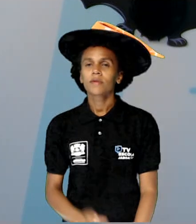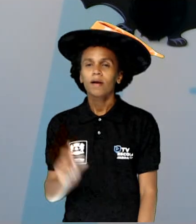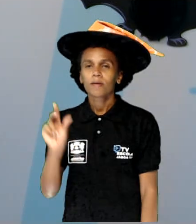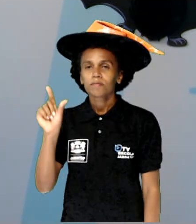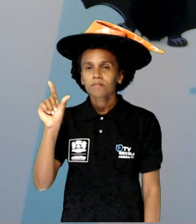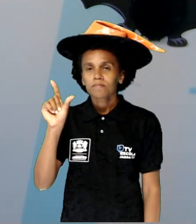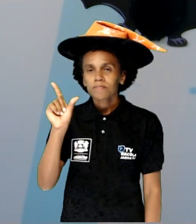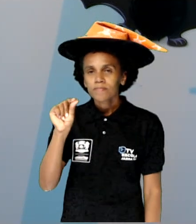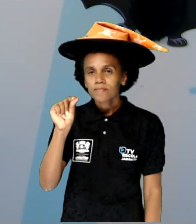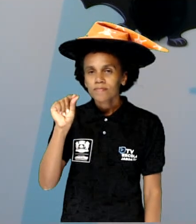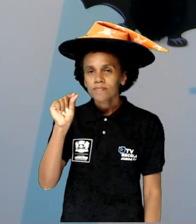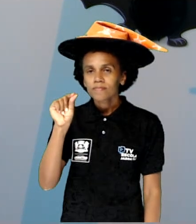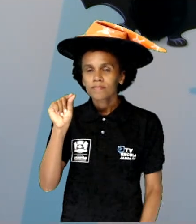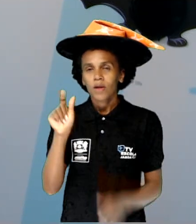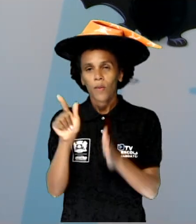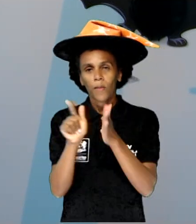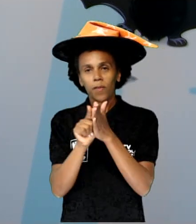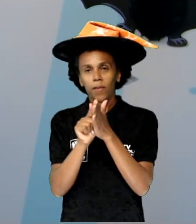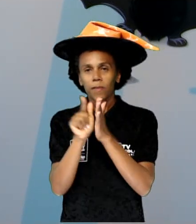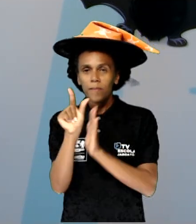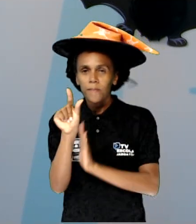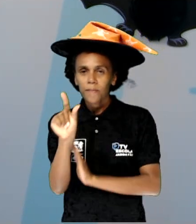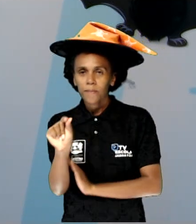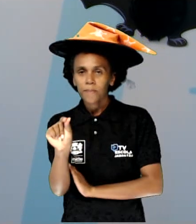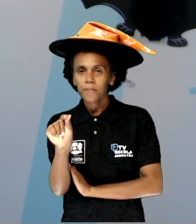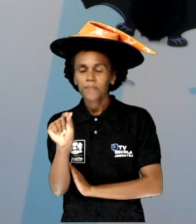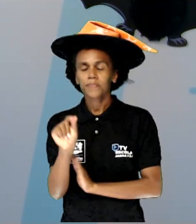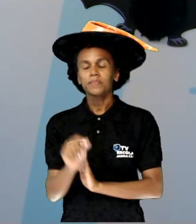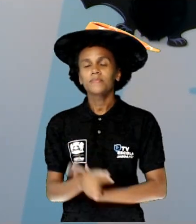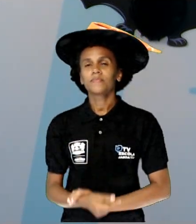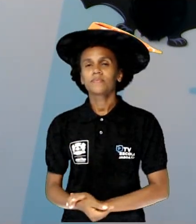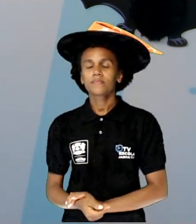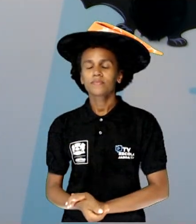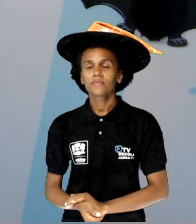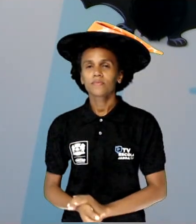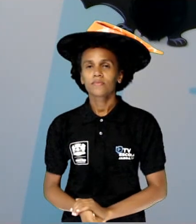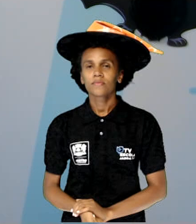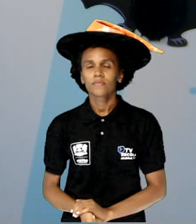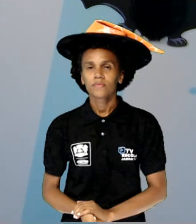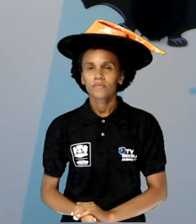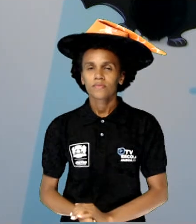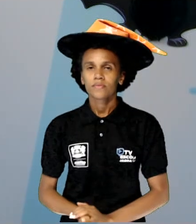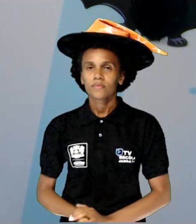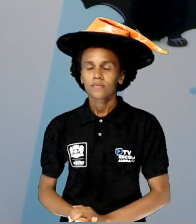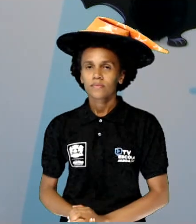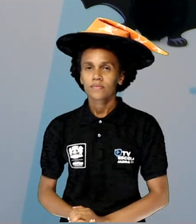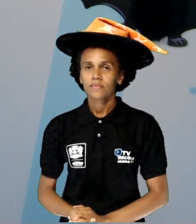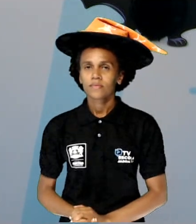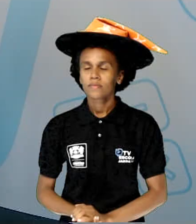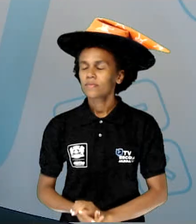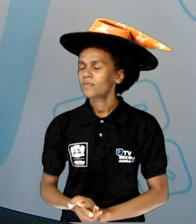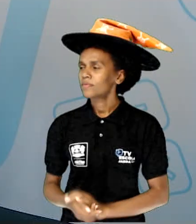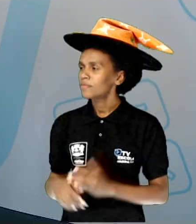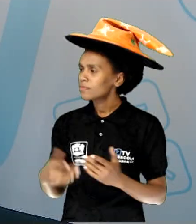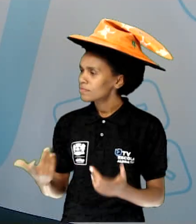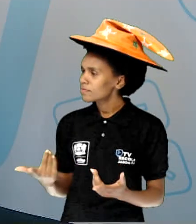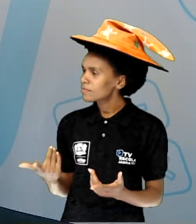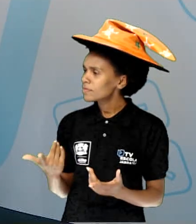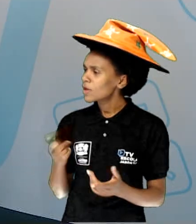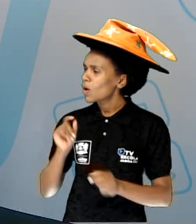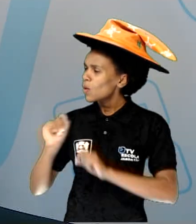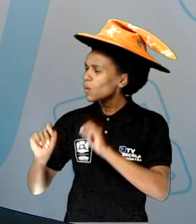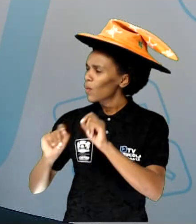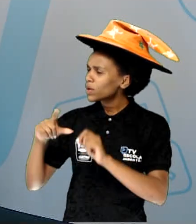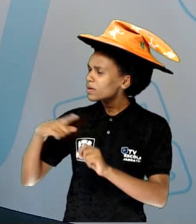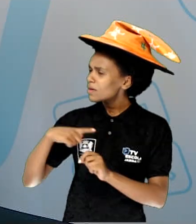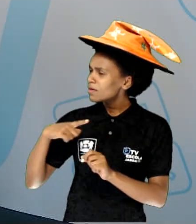grudadinha tá vendo um caninho E aí vamos fazer o que é que tem pitombinha na ponta de